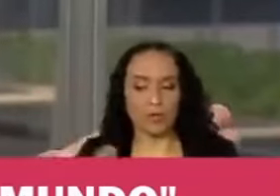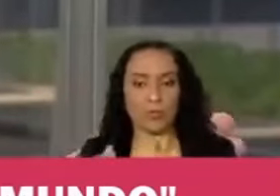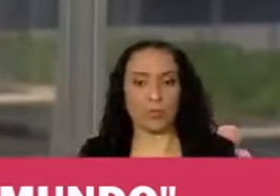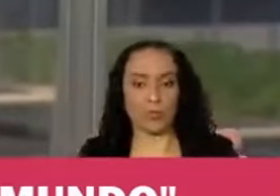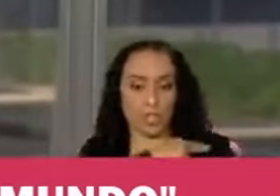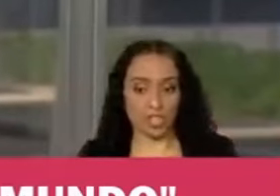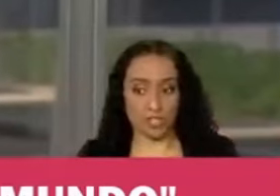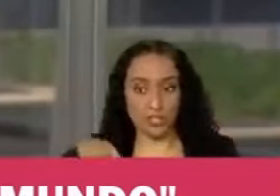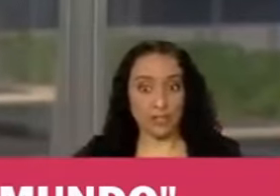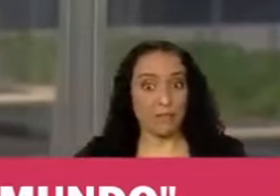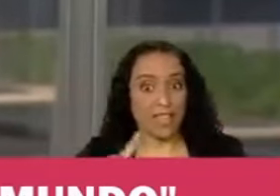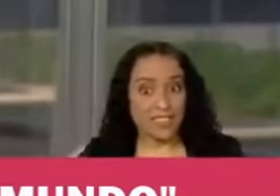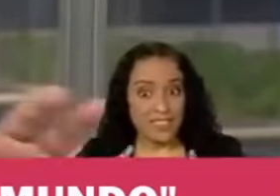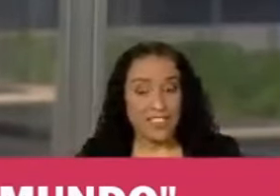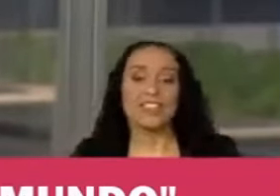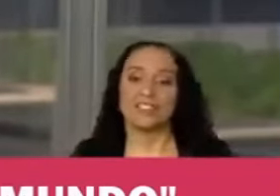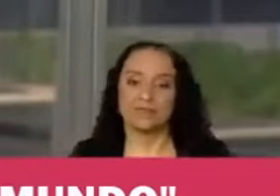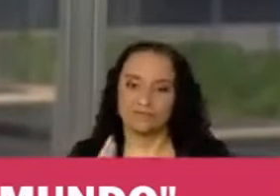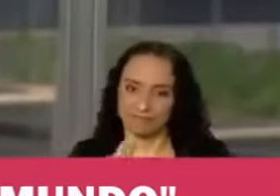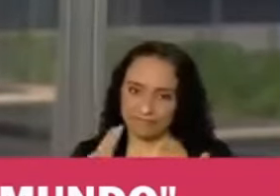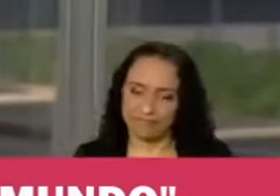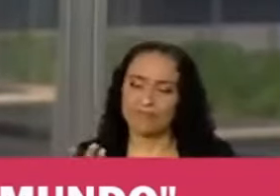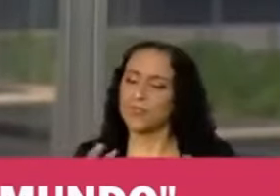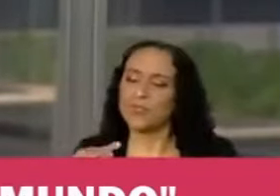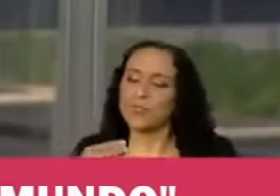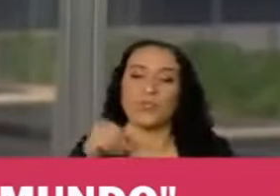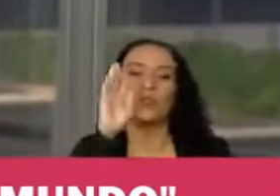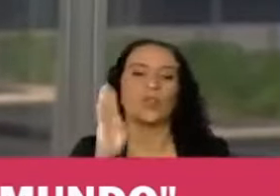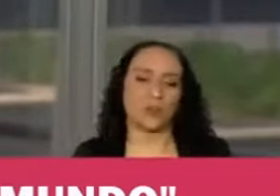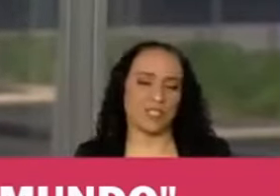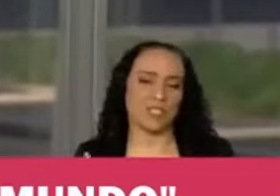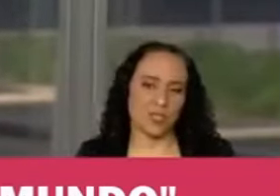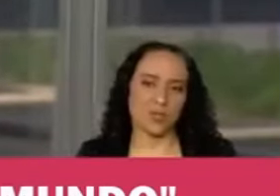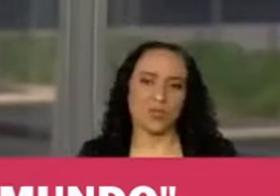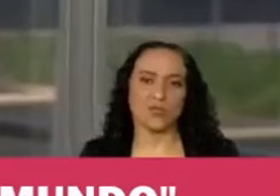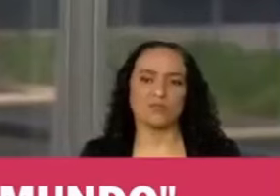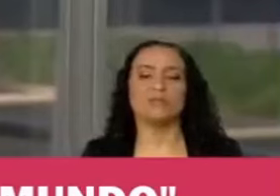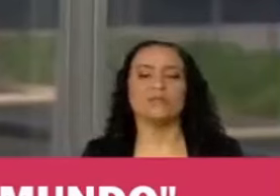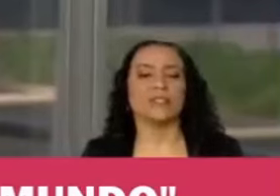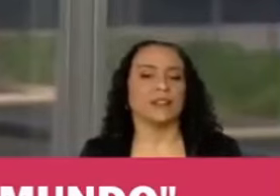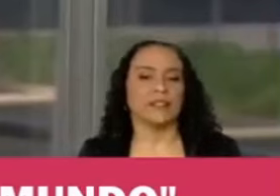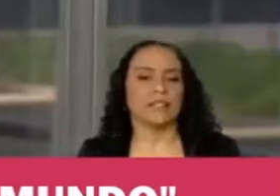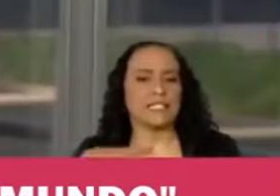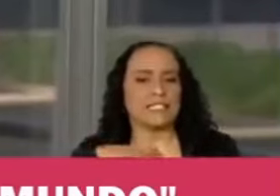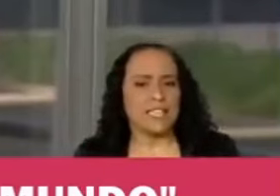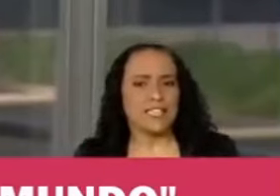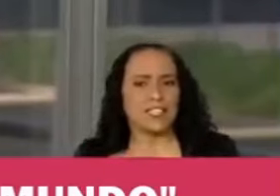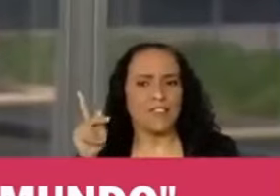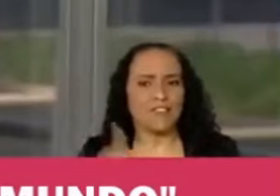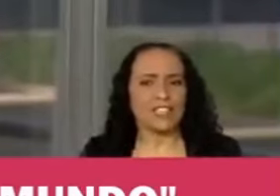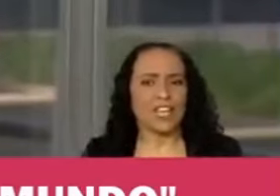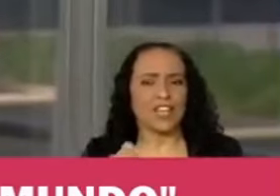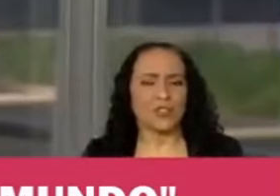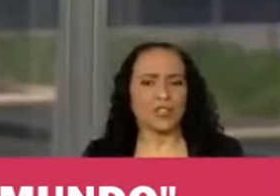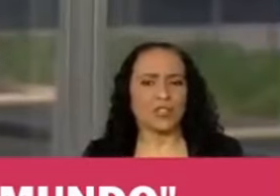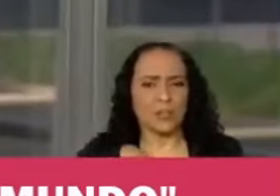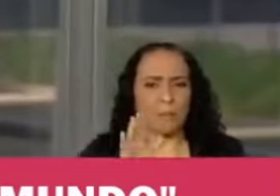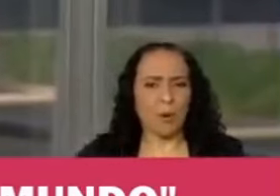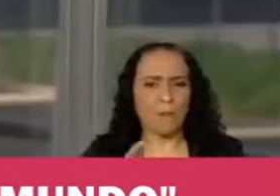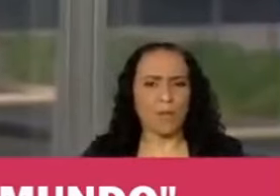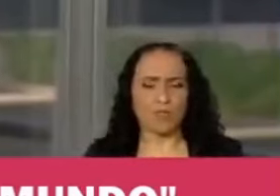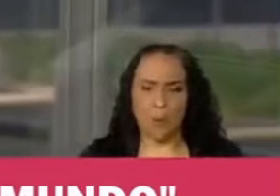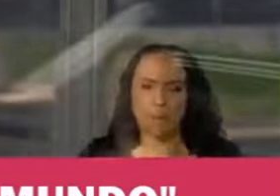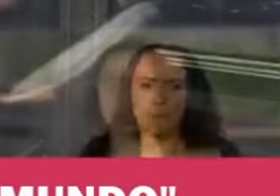chinesa em Brasília. Tudo isso faz com que o Brasil, né, se sinta, né, e está num momento